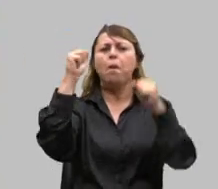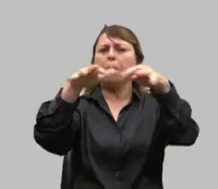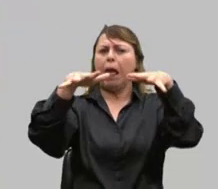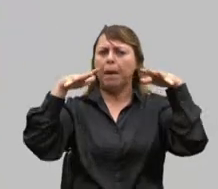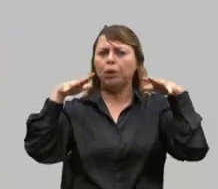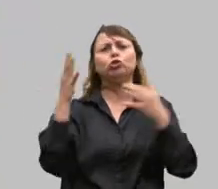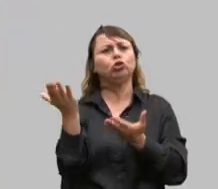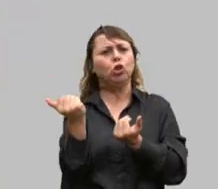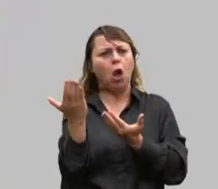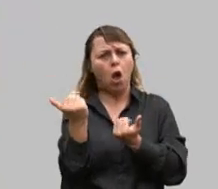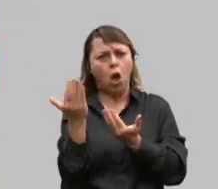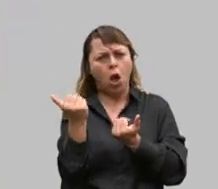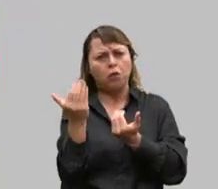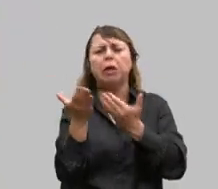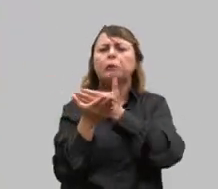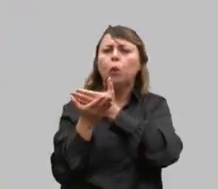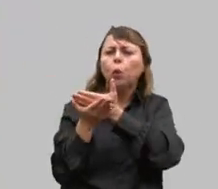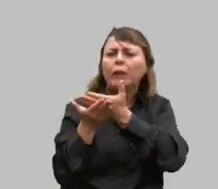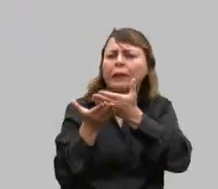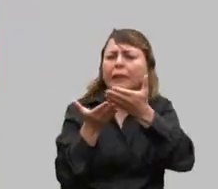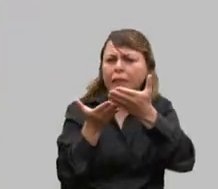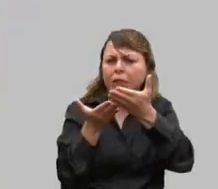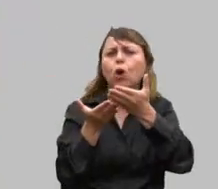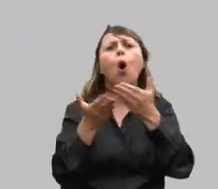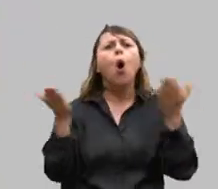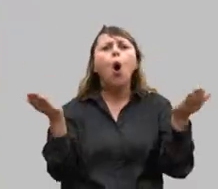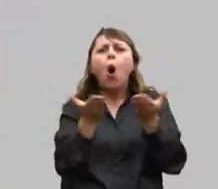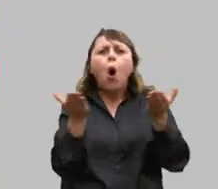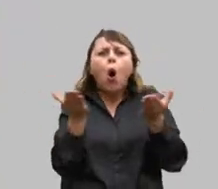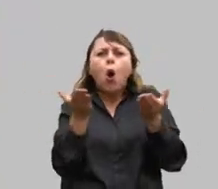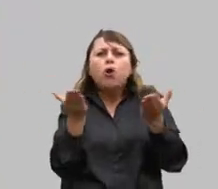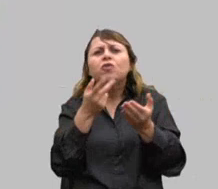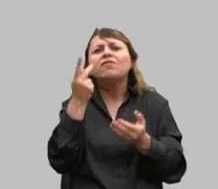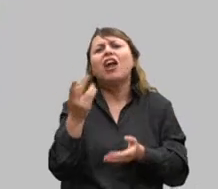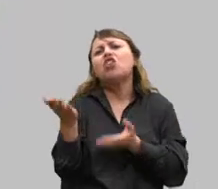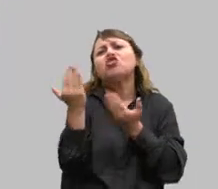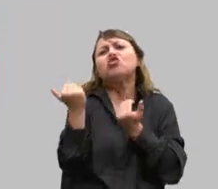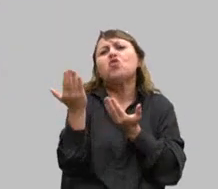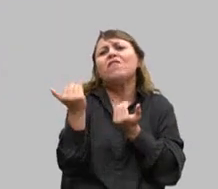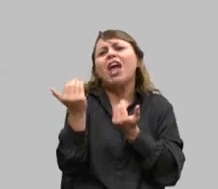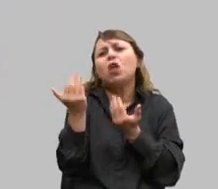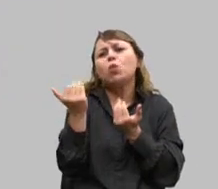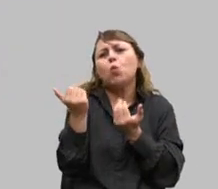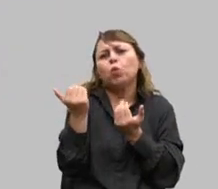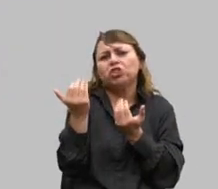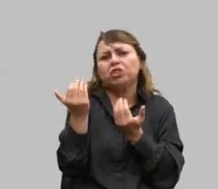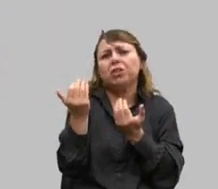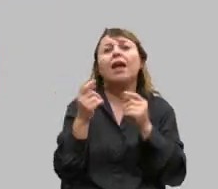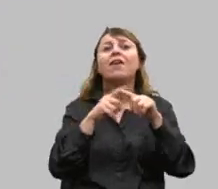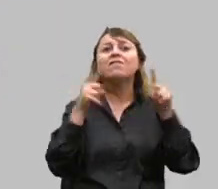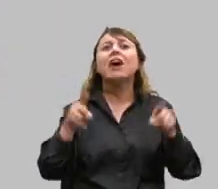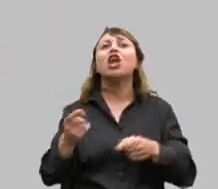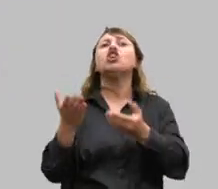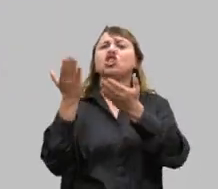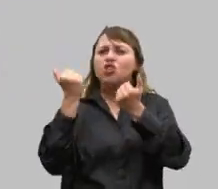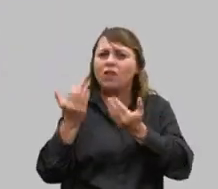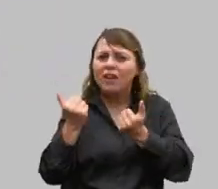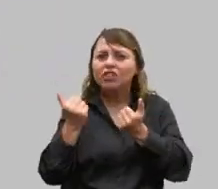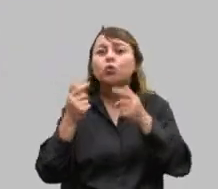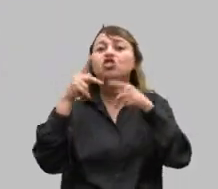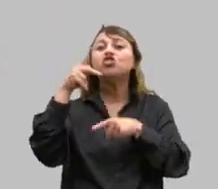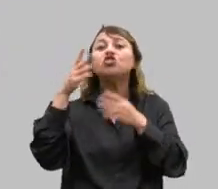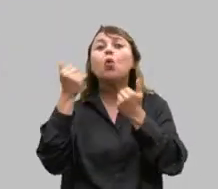da Juventude hoje a gente já não fala mais em Juventude no singular a gente fala de juventudes no plural